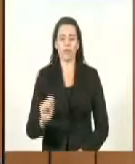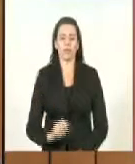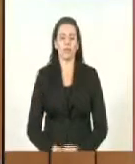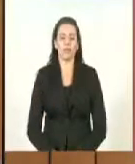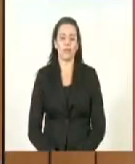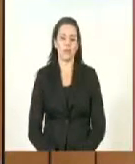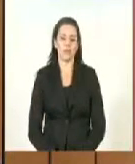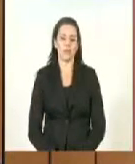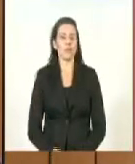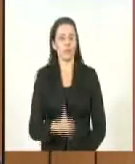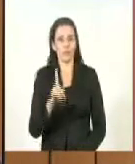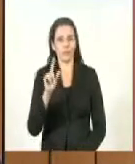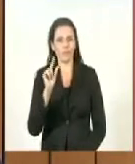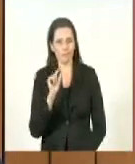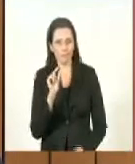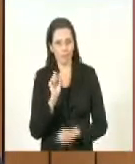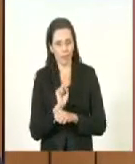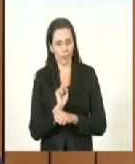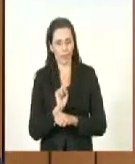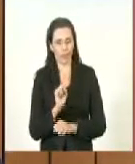Só um minuto, por favor.